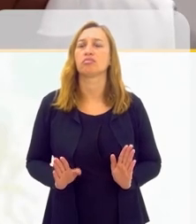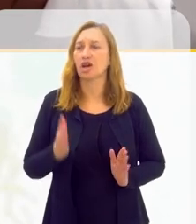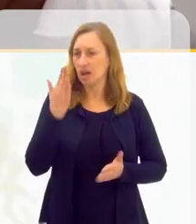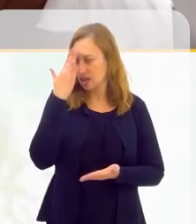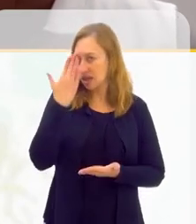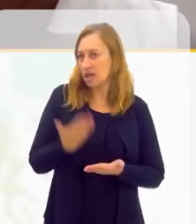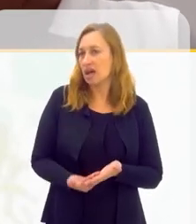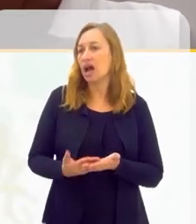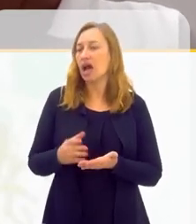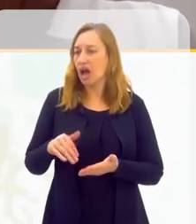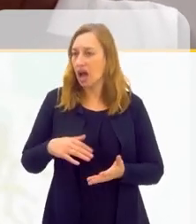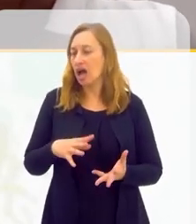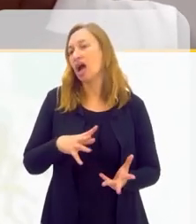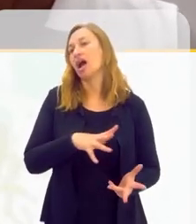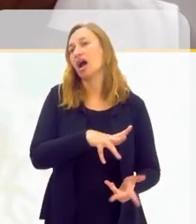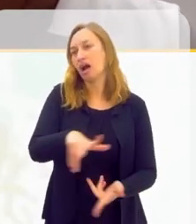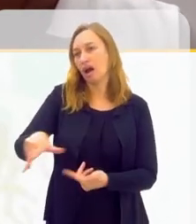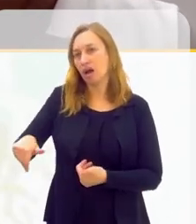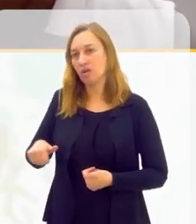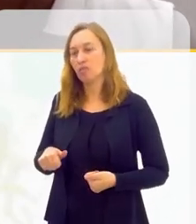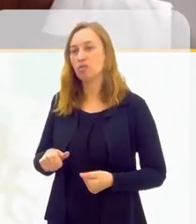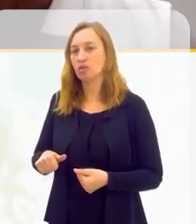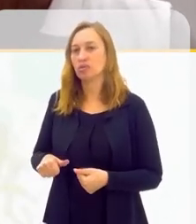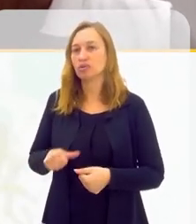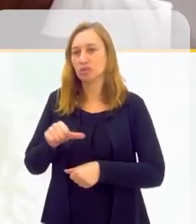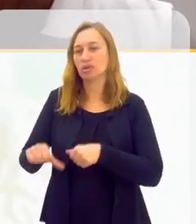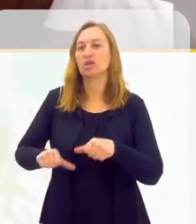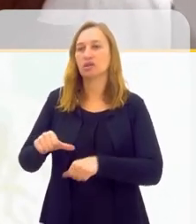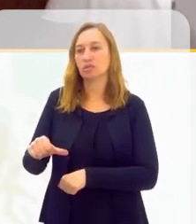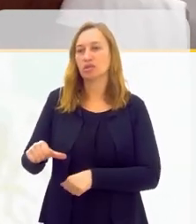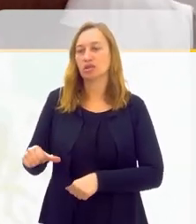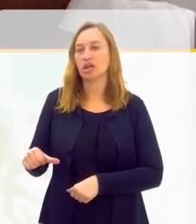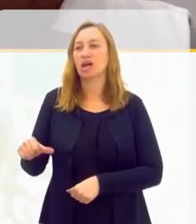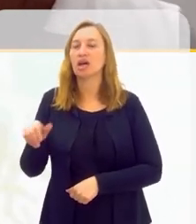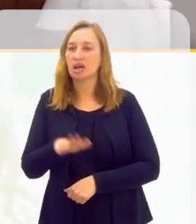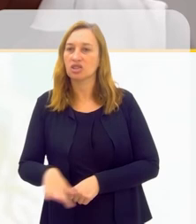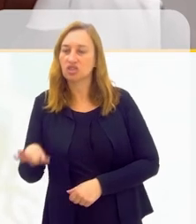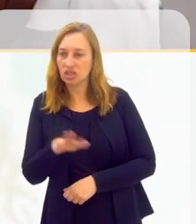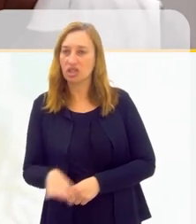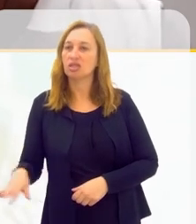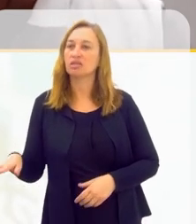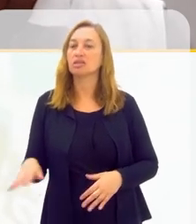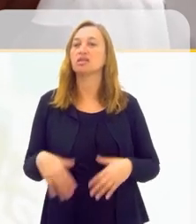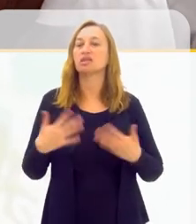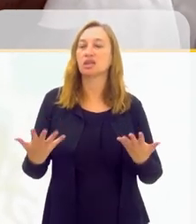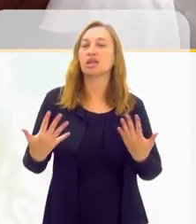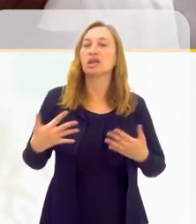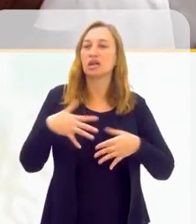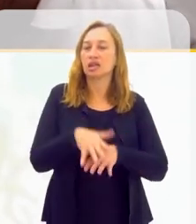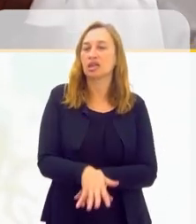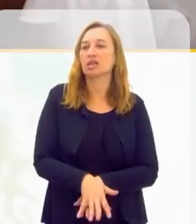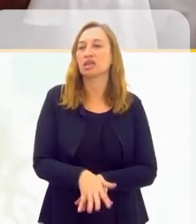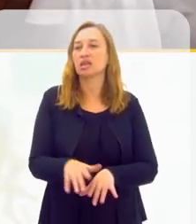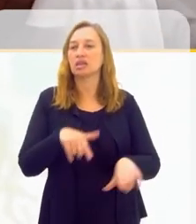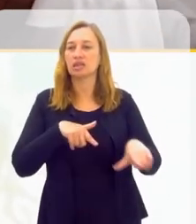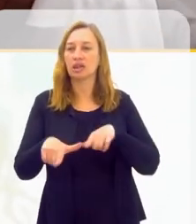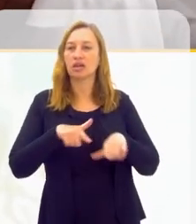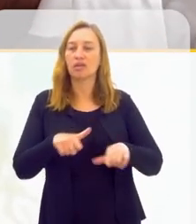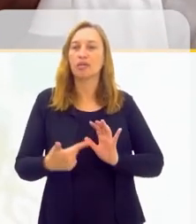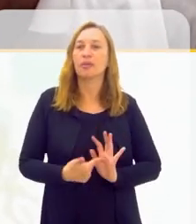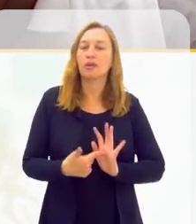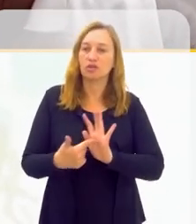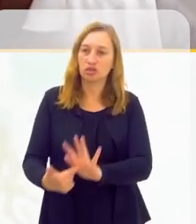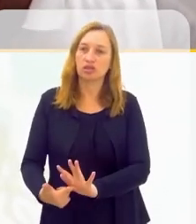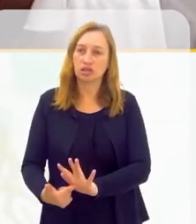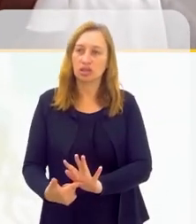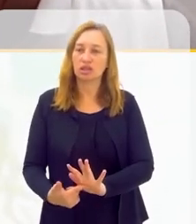foram as crianças a mudar a sociedade, ou que vão ser as crianças a mudar a Sim, sociedade. E se calhar também aqui na inclusão, trabalhar com as crianças e mostrar